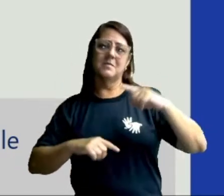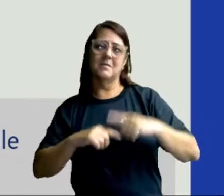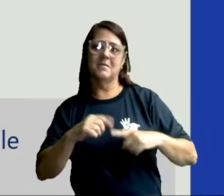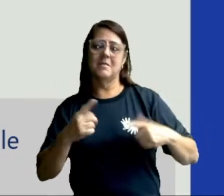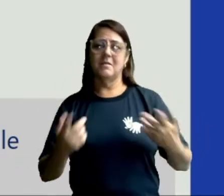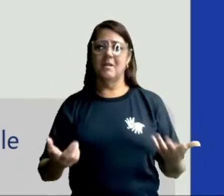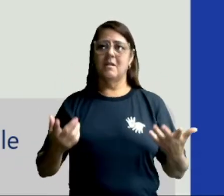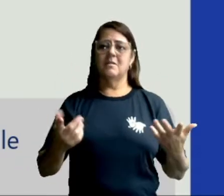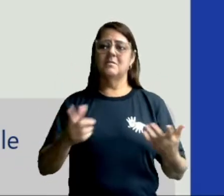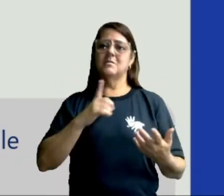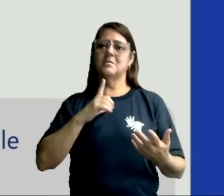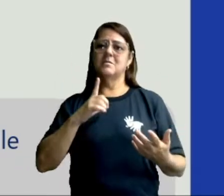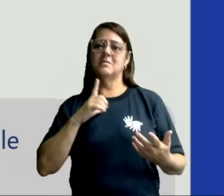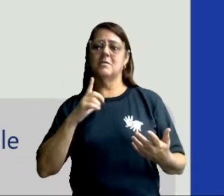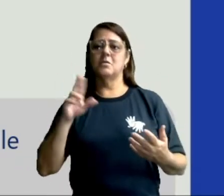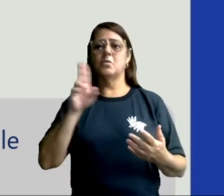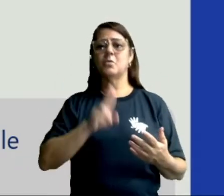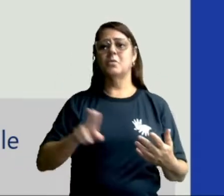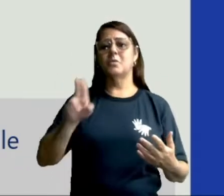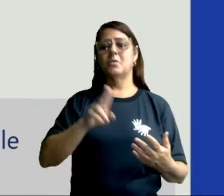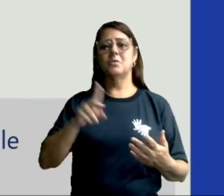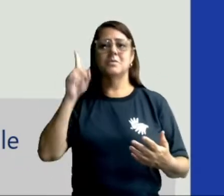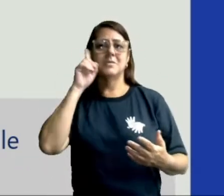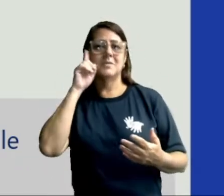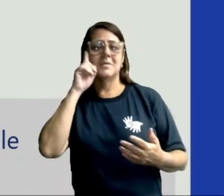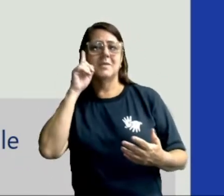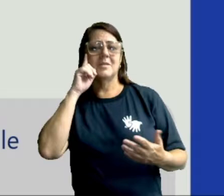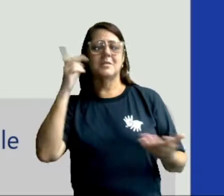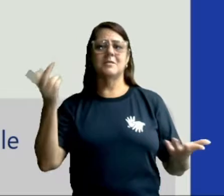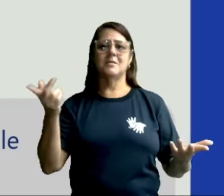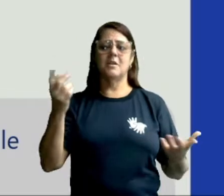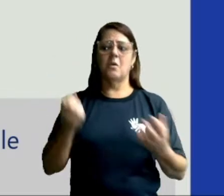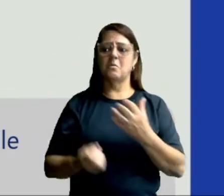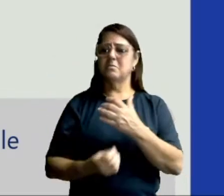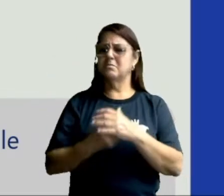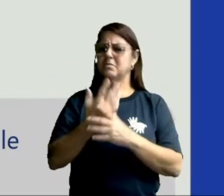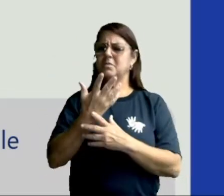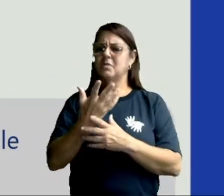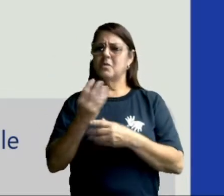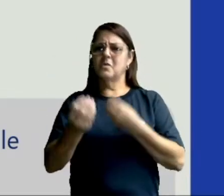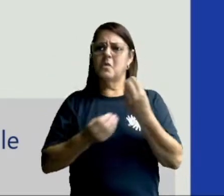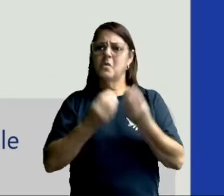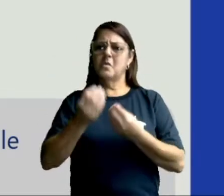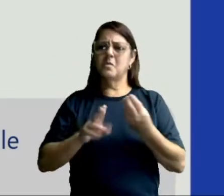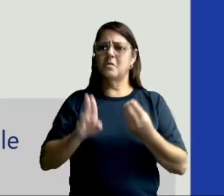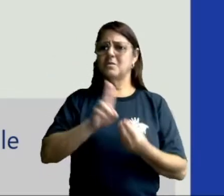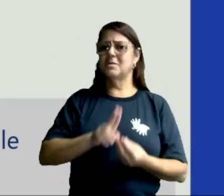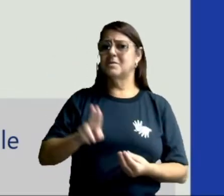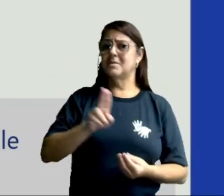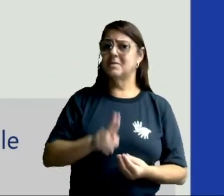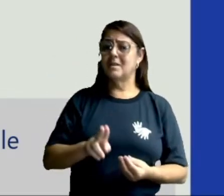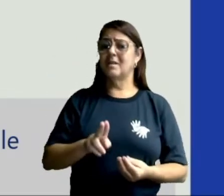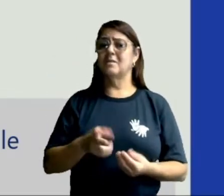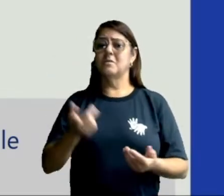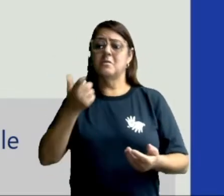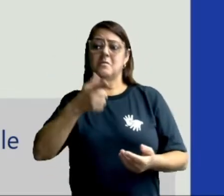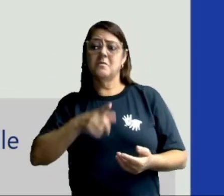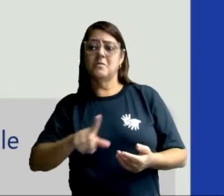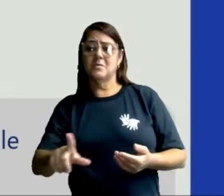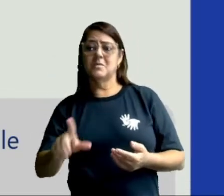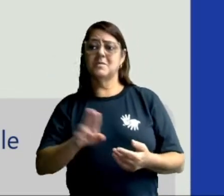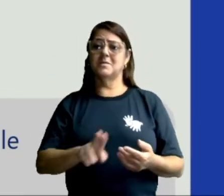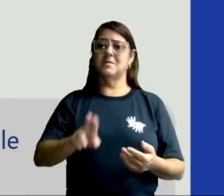presentes em objetos de uso cotidiano, discutindo sua origem, os modos como são usados,